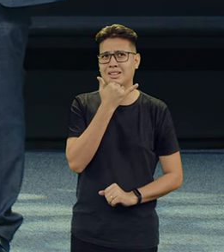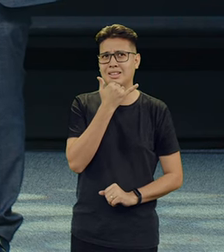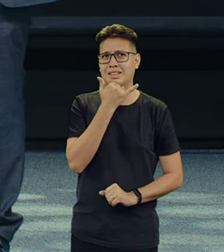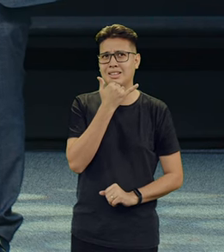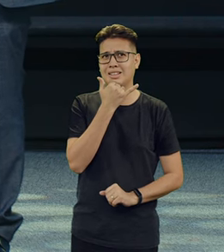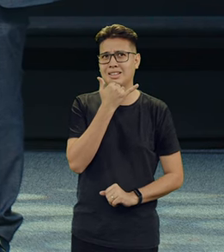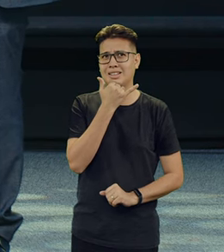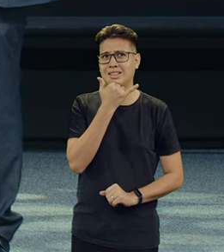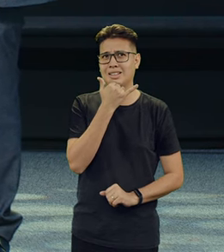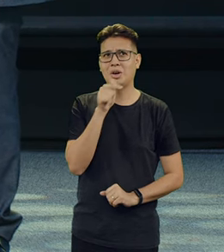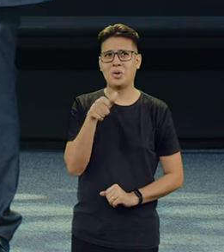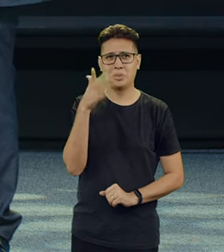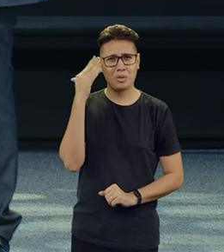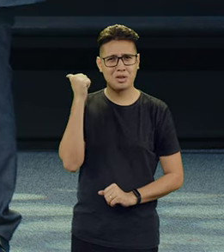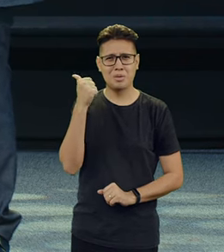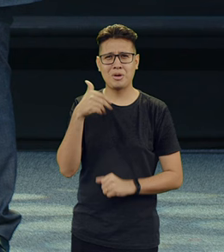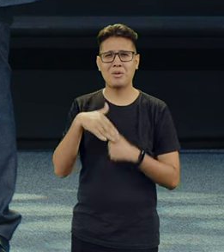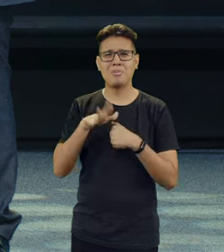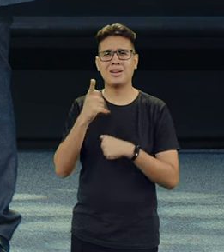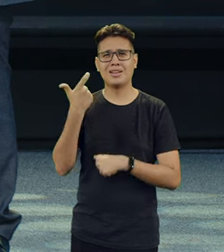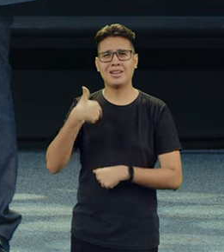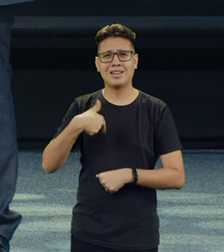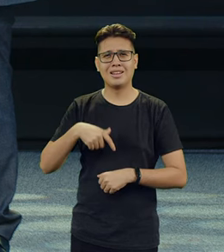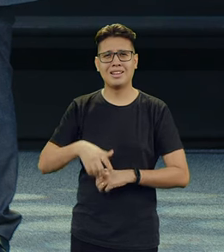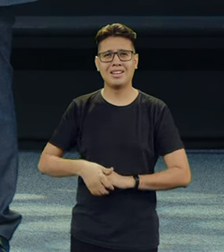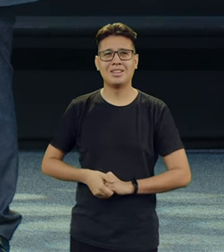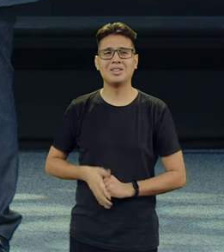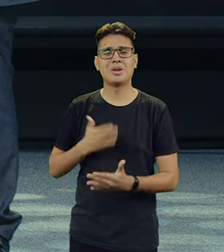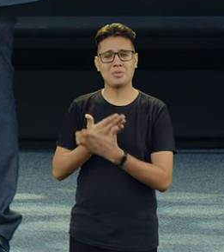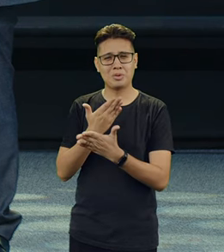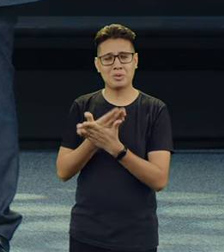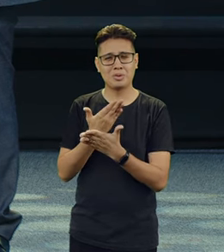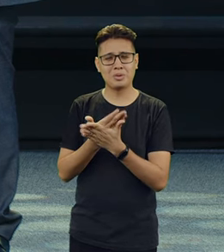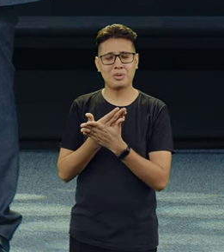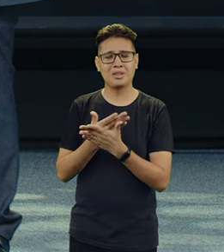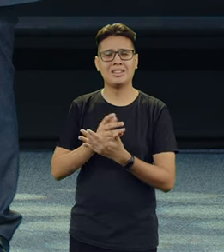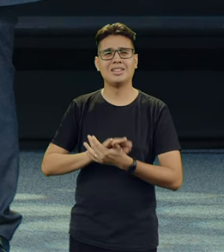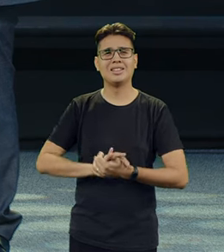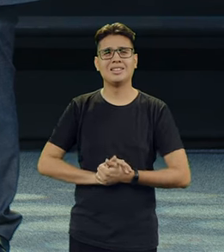mais do que eu. O irmão é estudante, né?